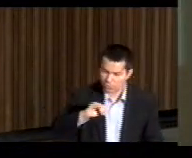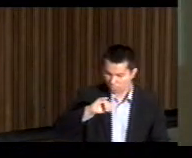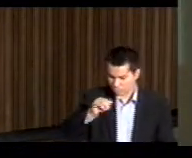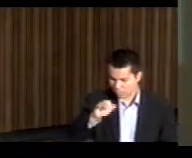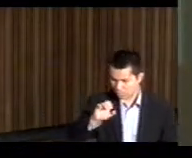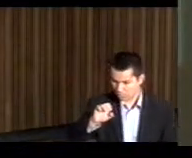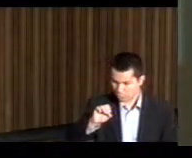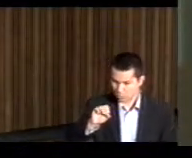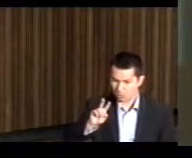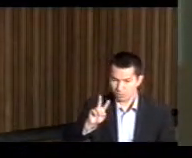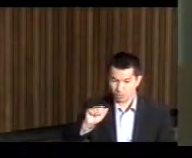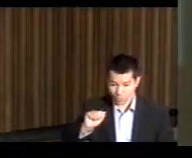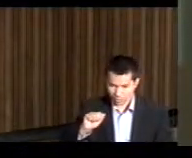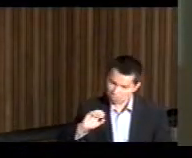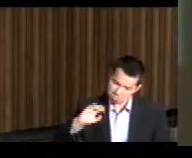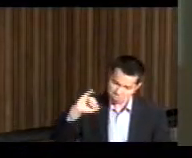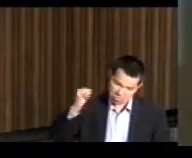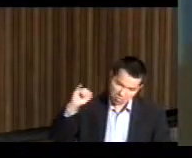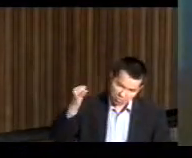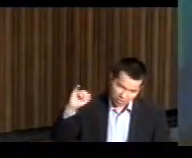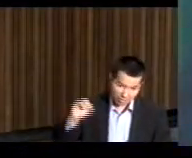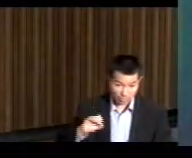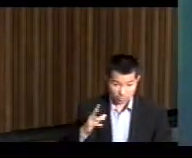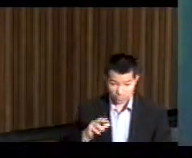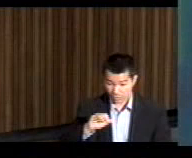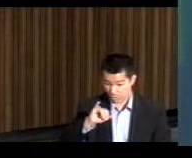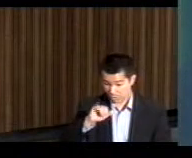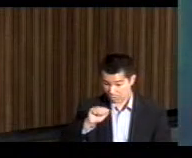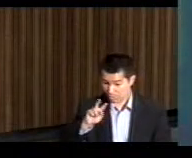o Senhor, que está traduzido na nossa Bíblia.